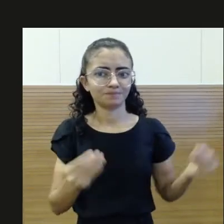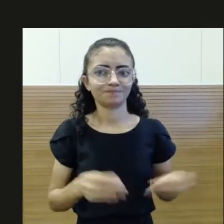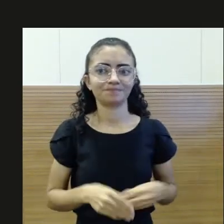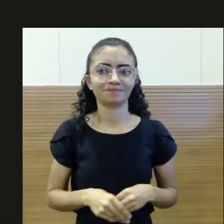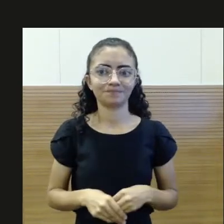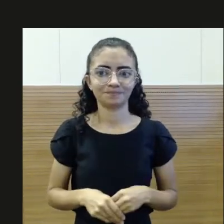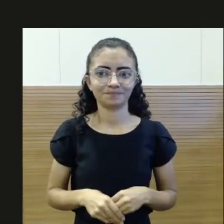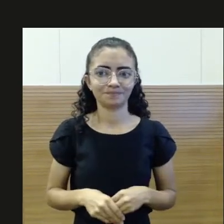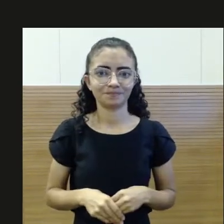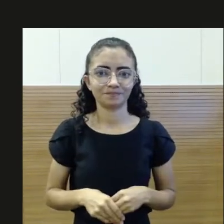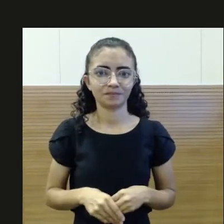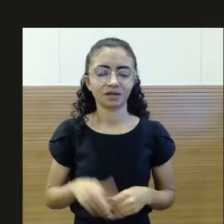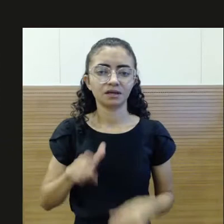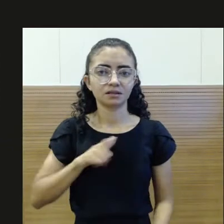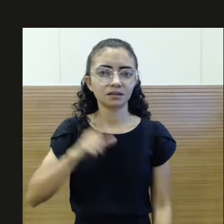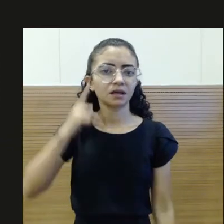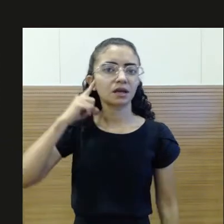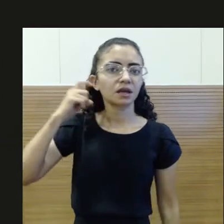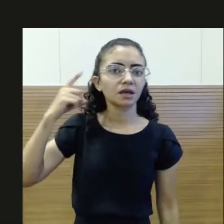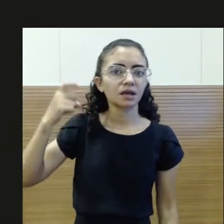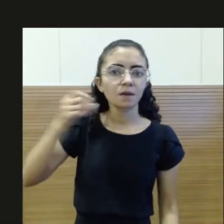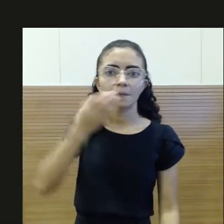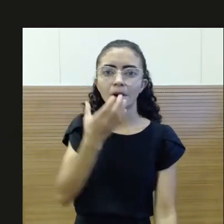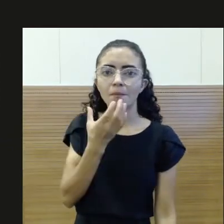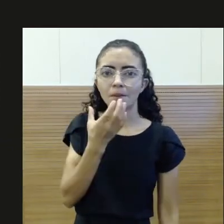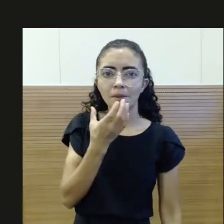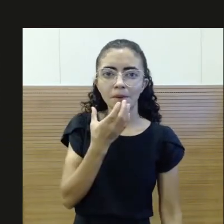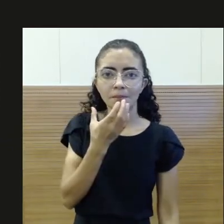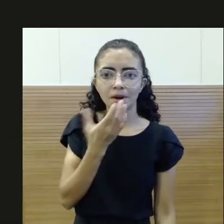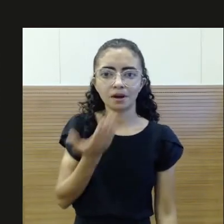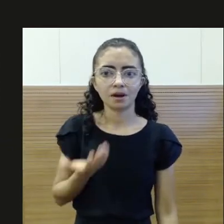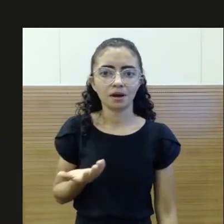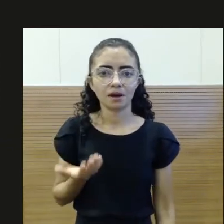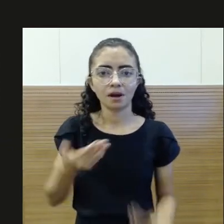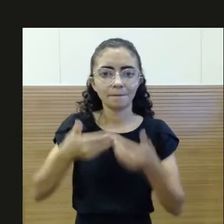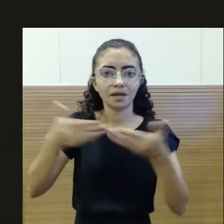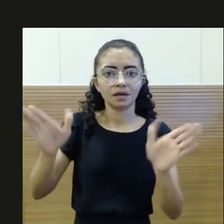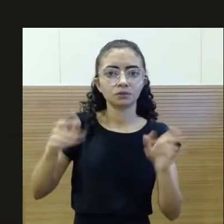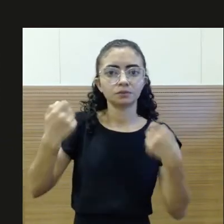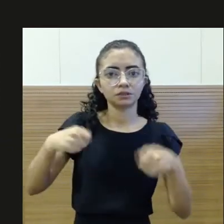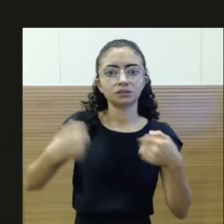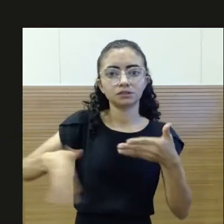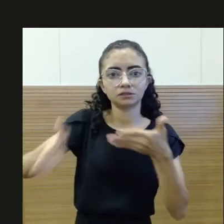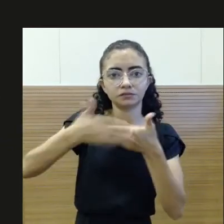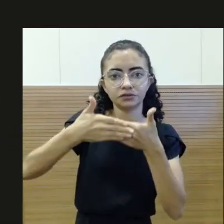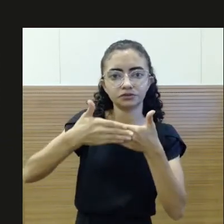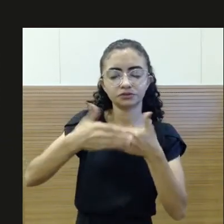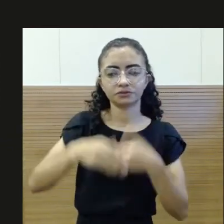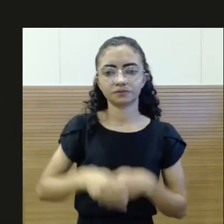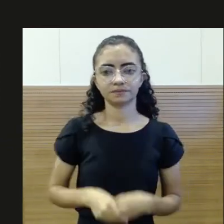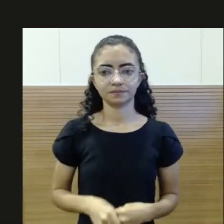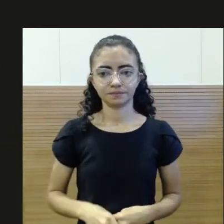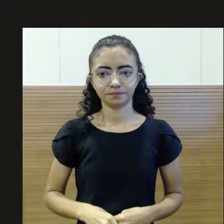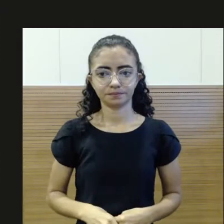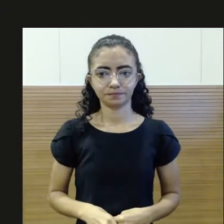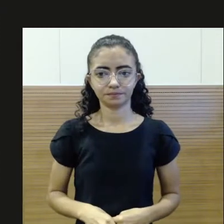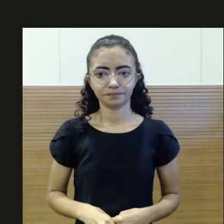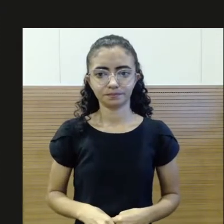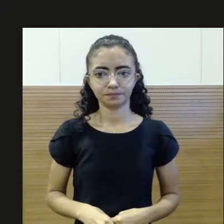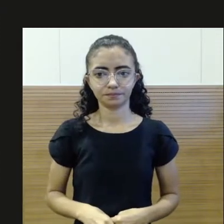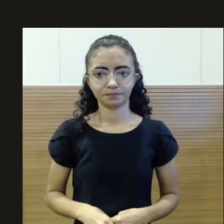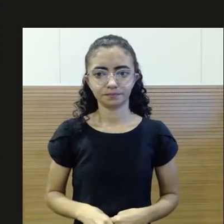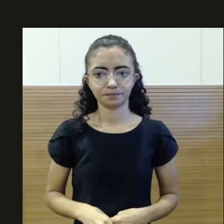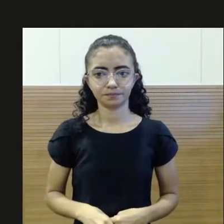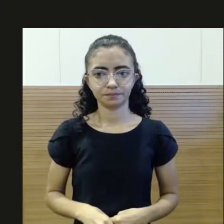Há um microfone aberto, a tradução não pode ser feita. Então, a quantidade de açúcares que